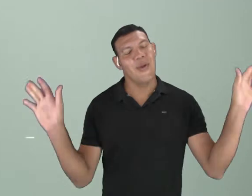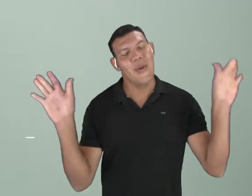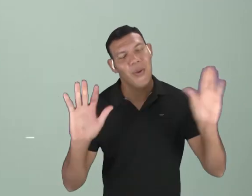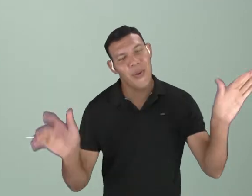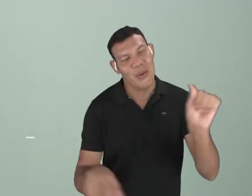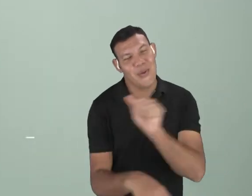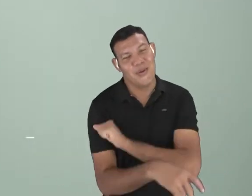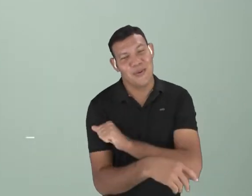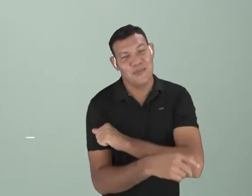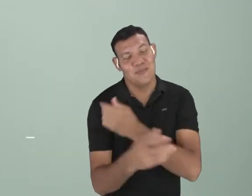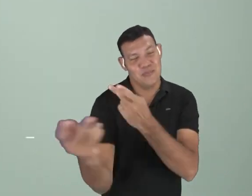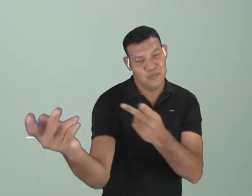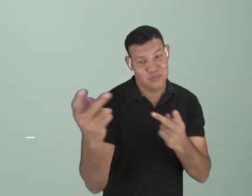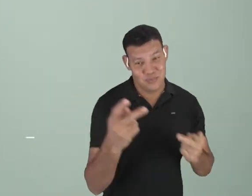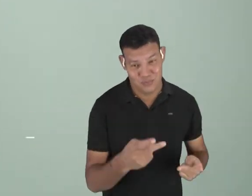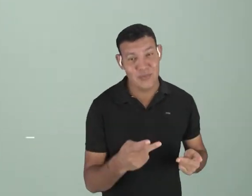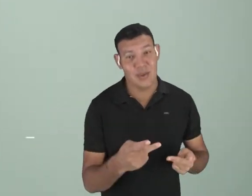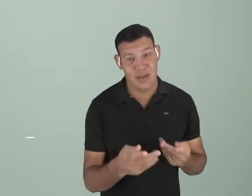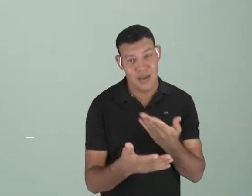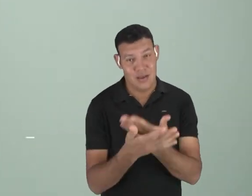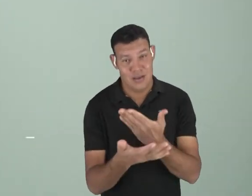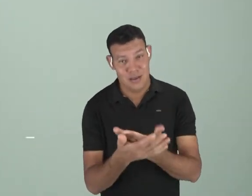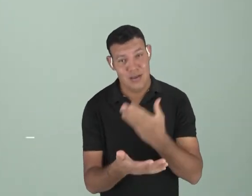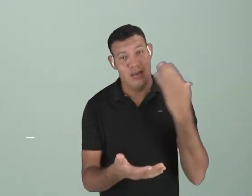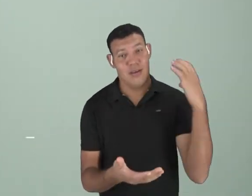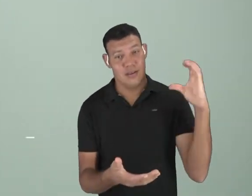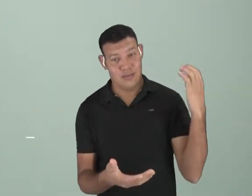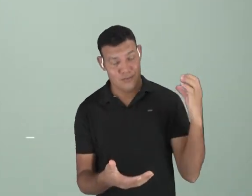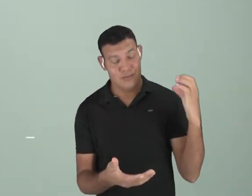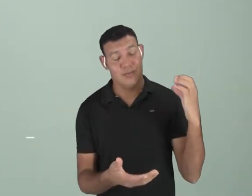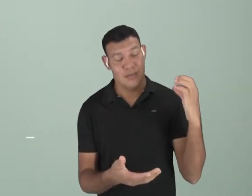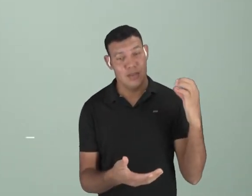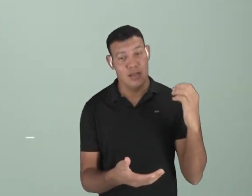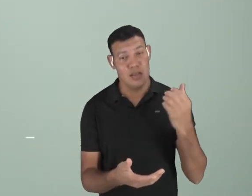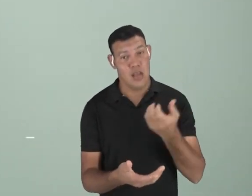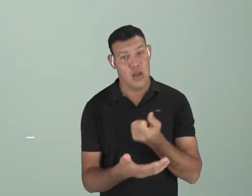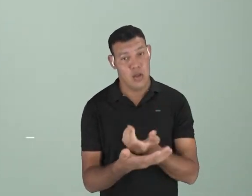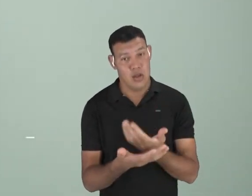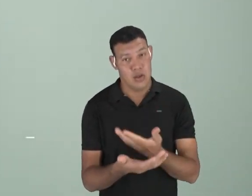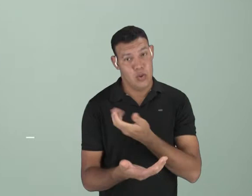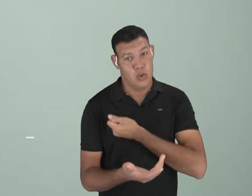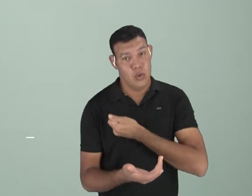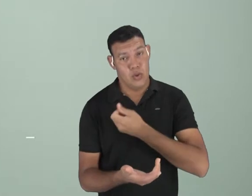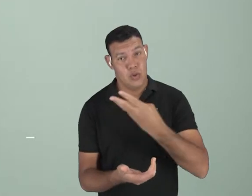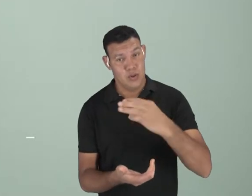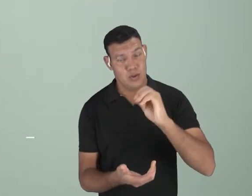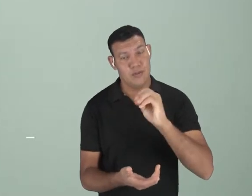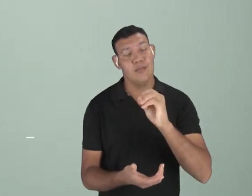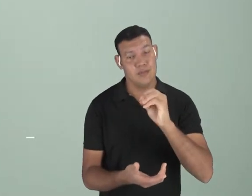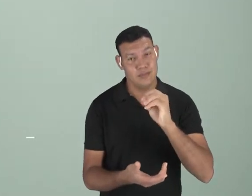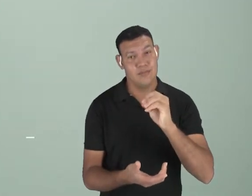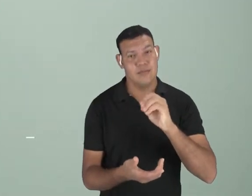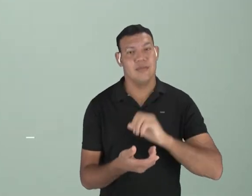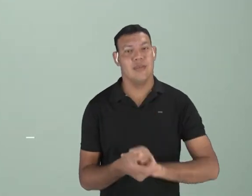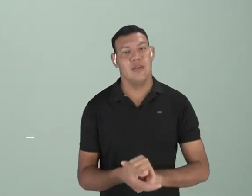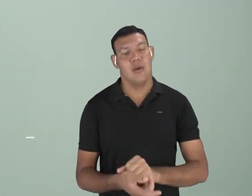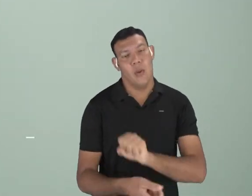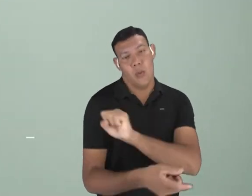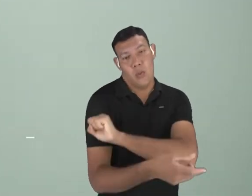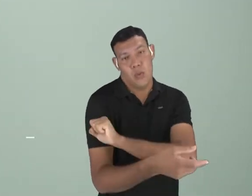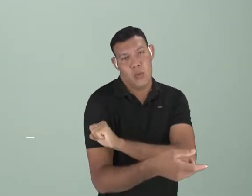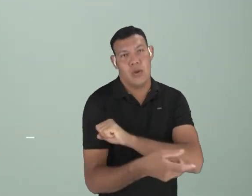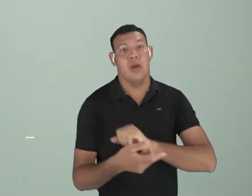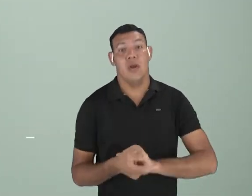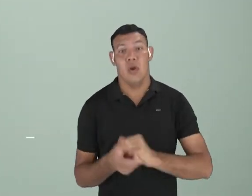Olá, alunos, bem-vindos a mais uma aula de ciências, a aula de número 30 do oitavo ano. Aqui é o professor Marcelo e na nossa aula de revisão de hoje nós vamos